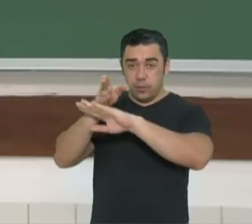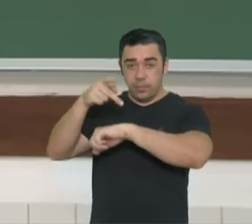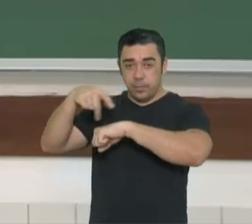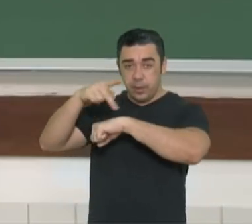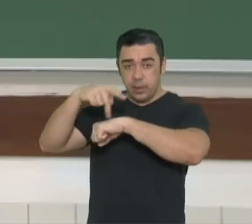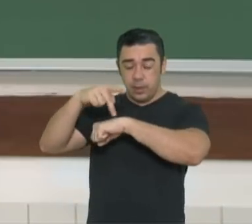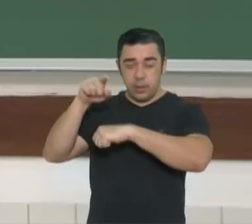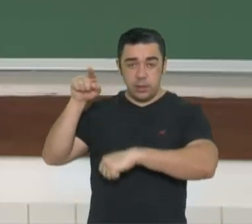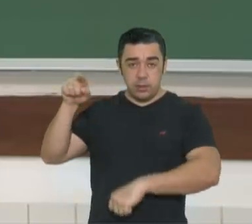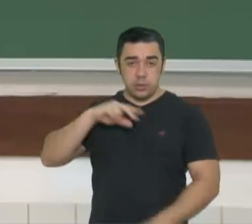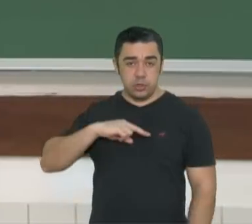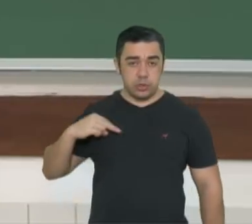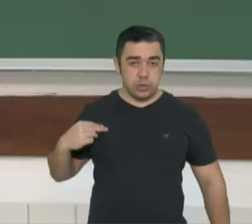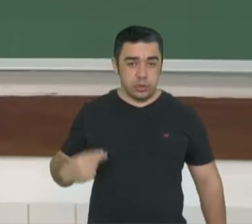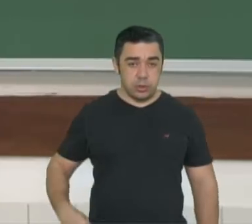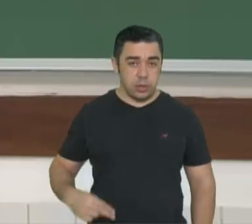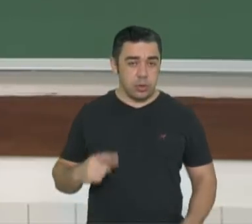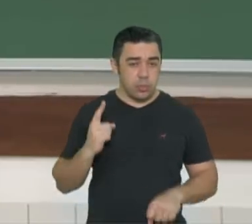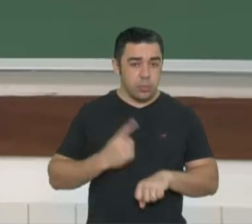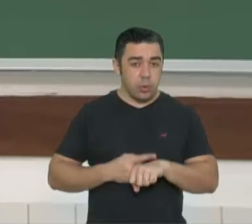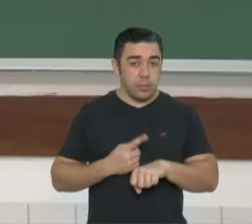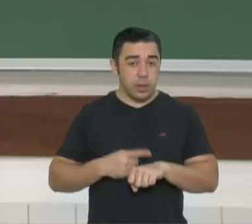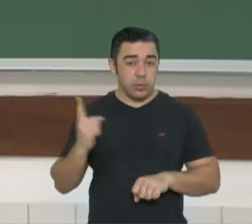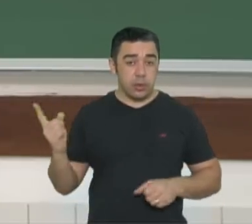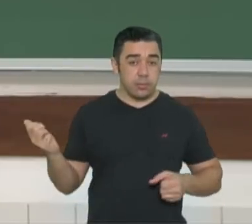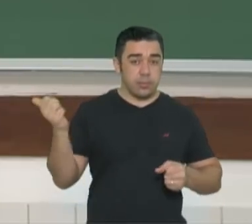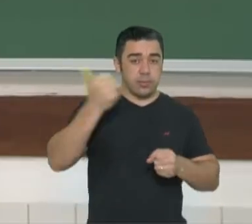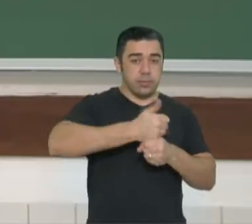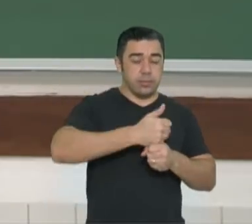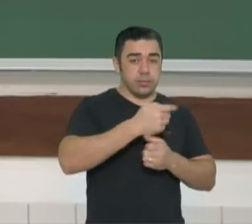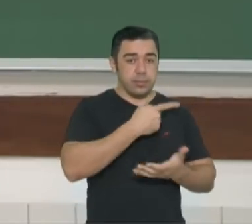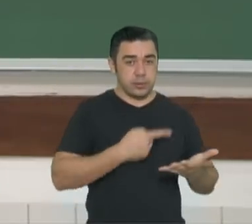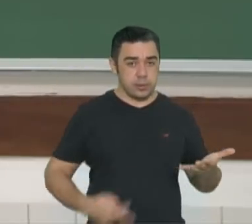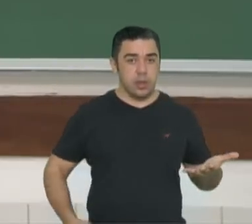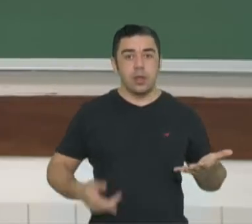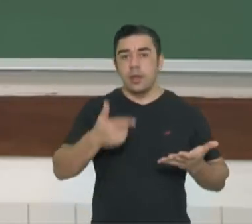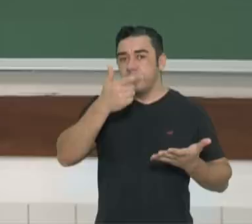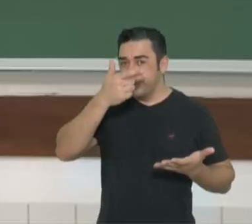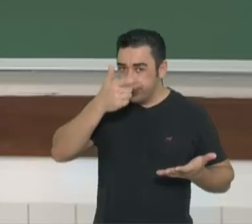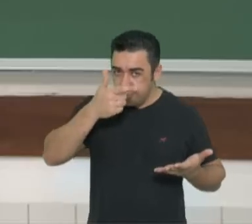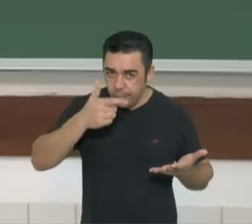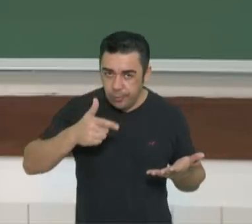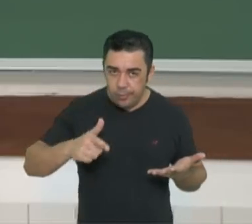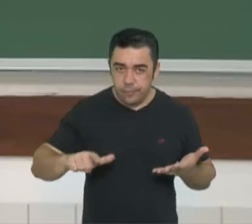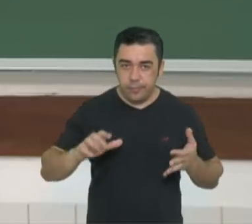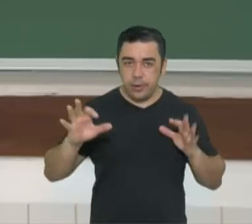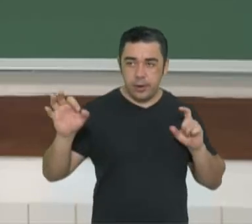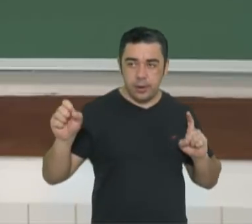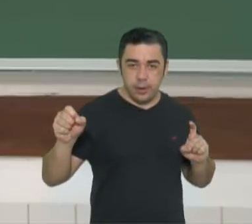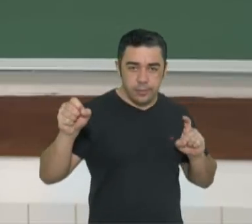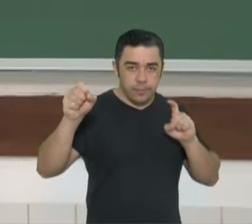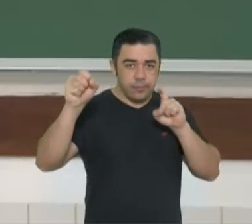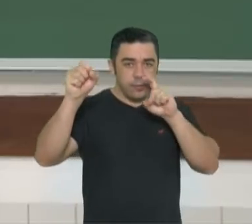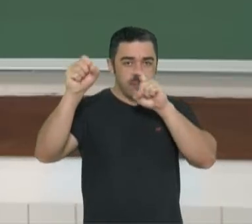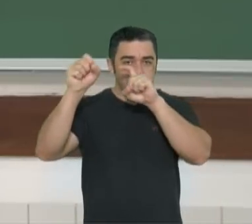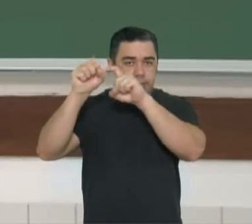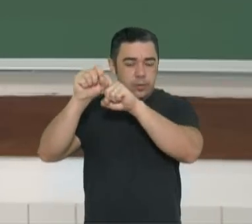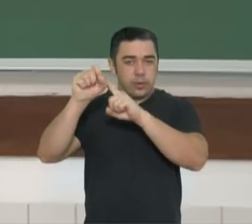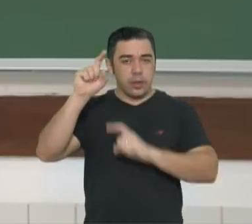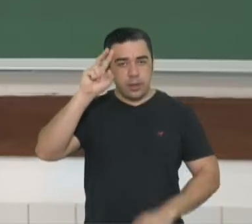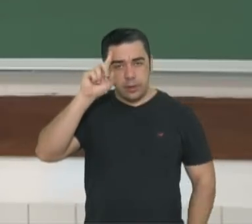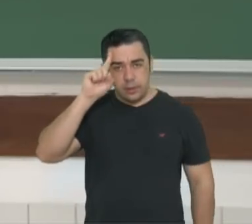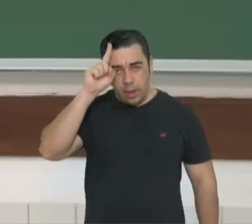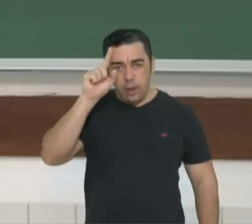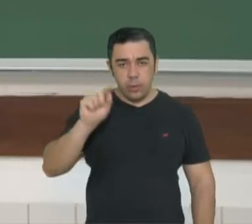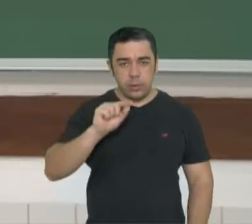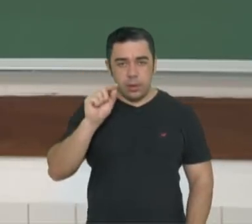socialista, no momento que ele deveria assumir a presidência. Mais uma vez, associação clara à ideia lá de que o Brasil viraria um